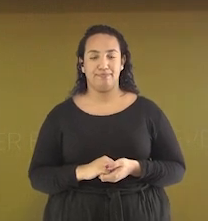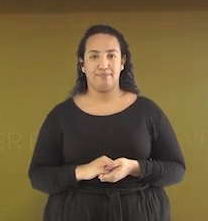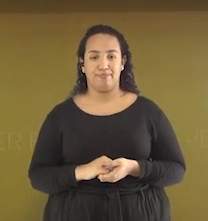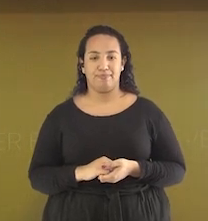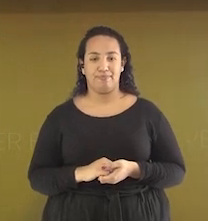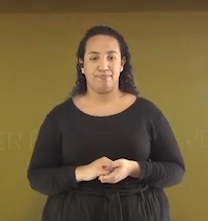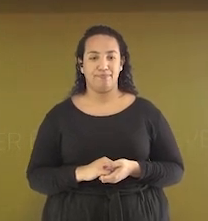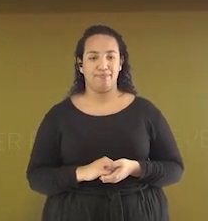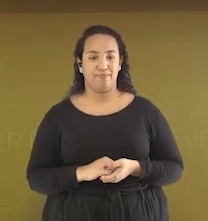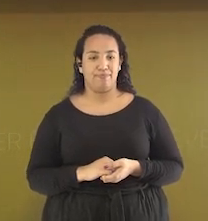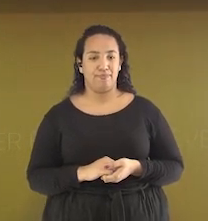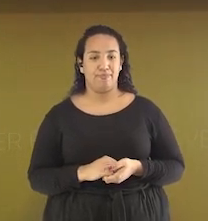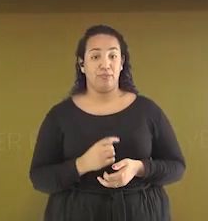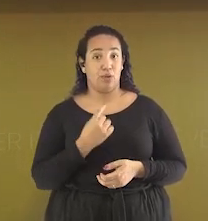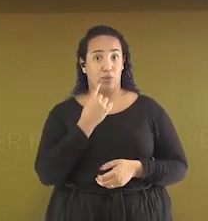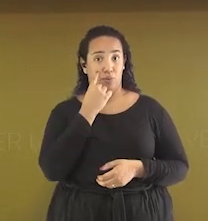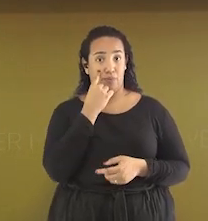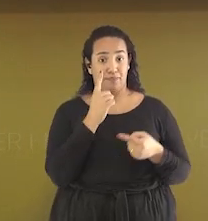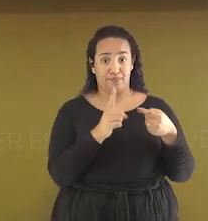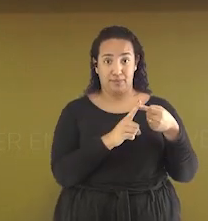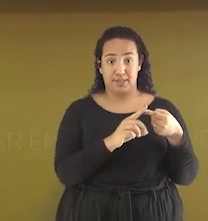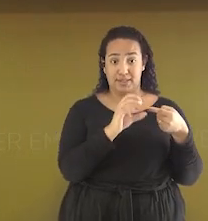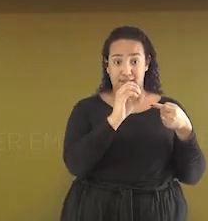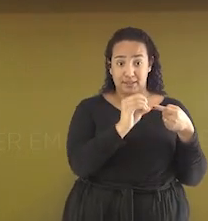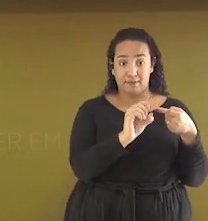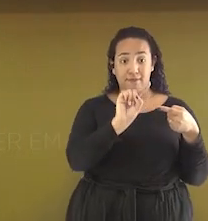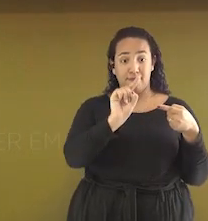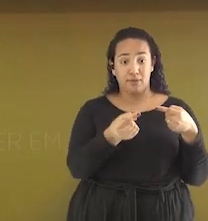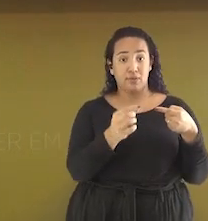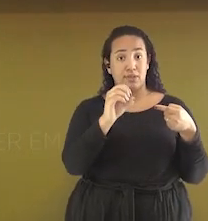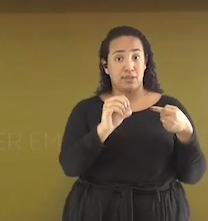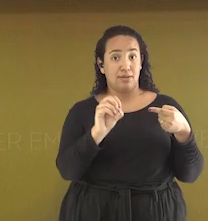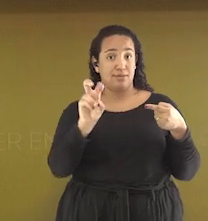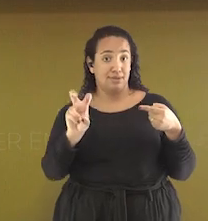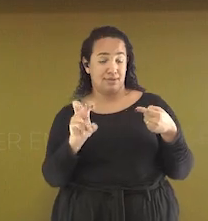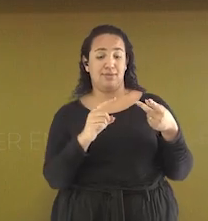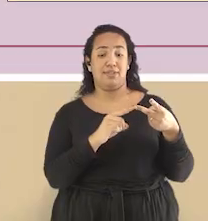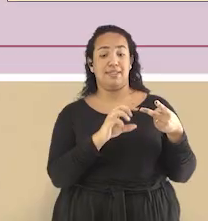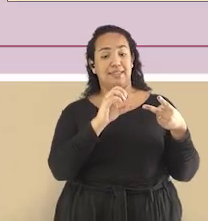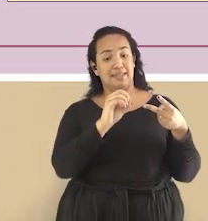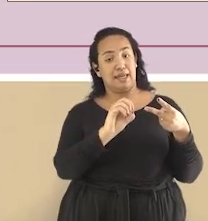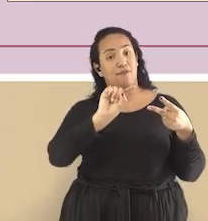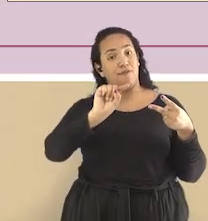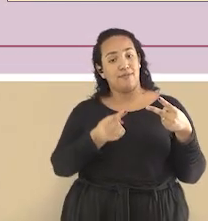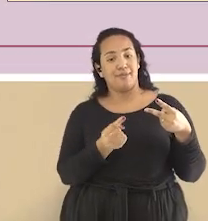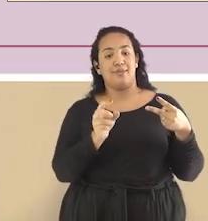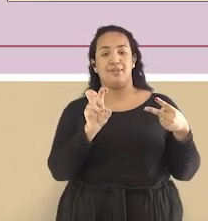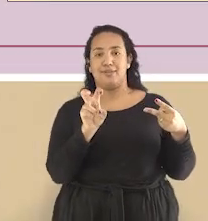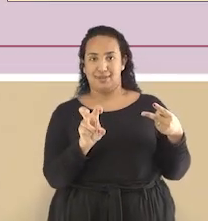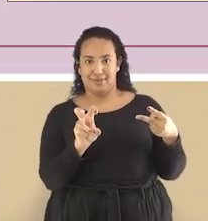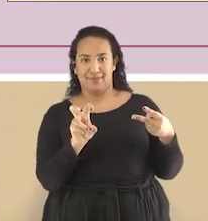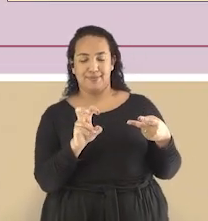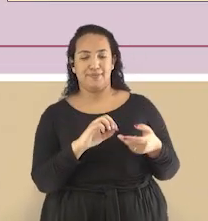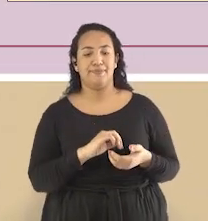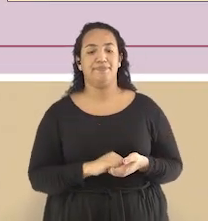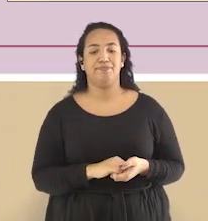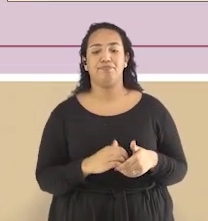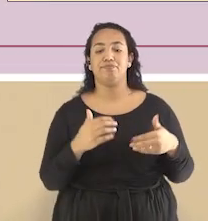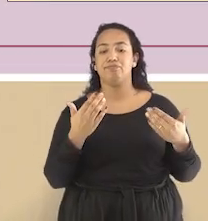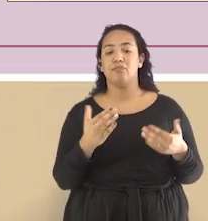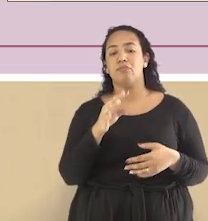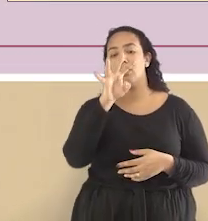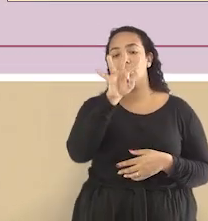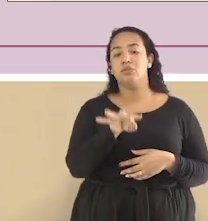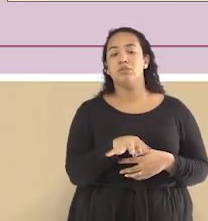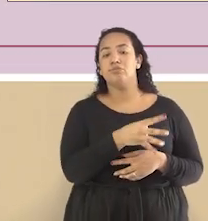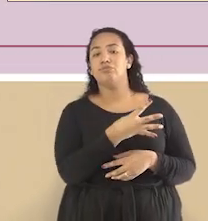certo? Um é 5 centésimos e o outro 5 décimos. E como podemos fazer a leitura desses